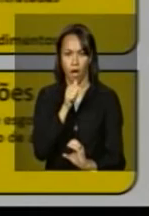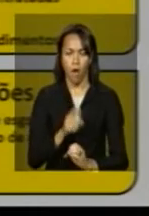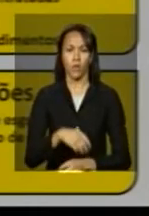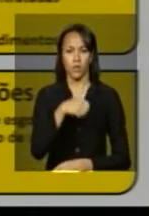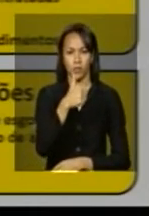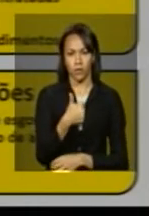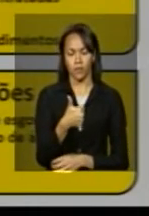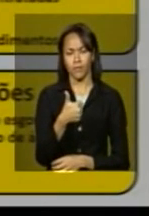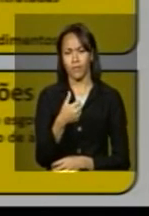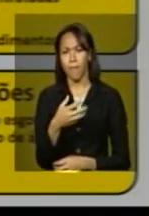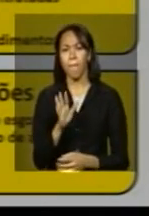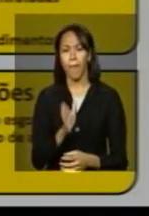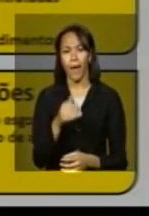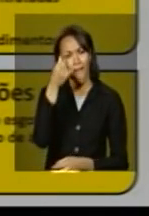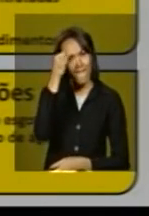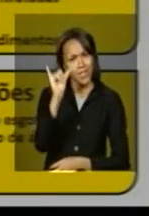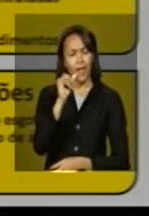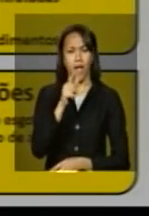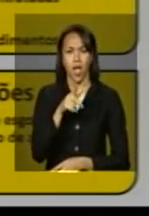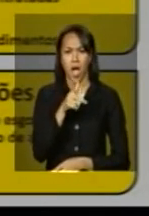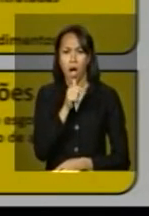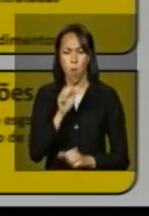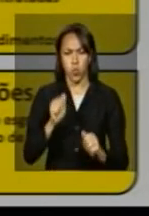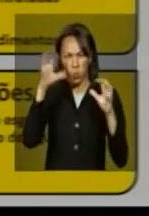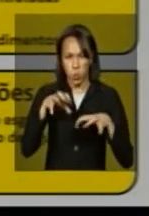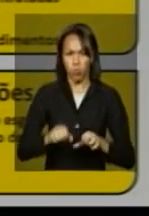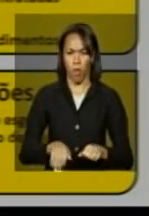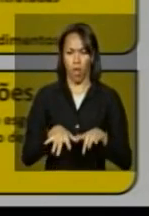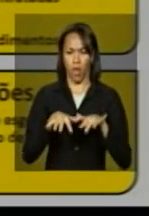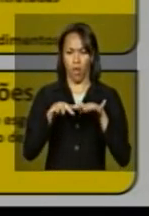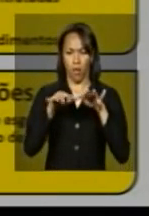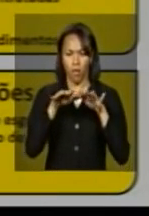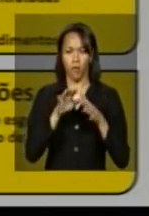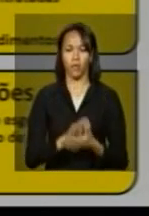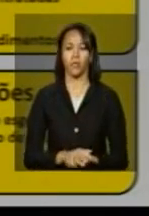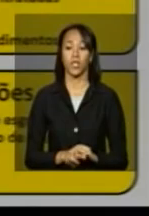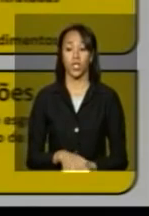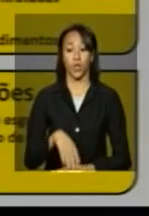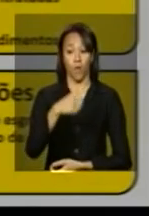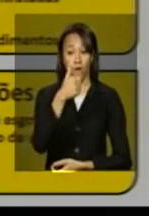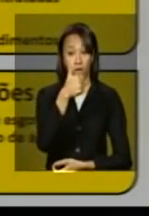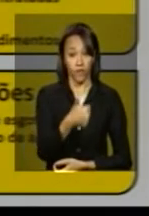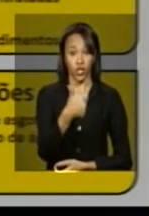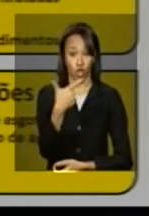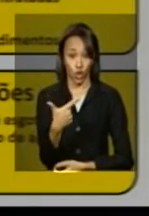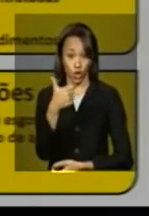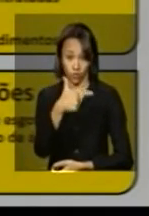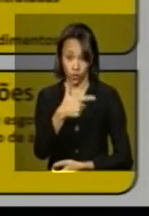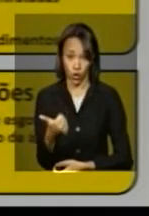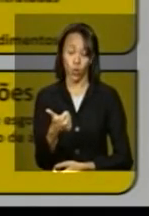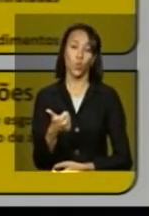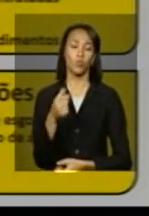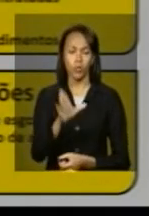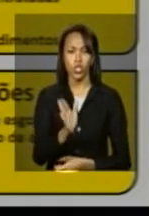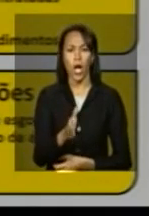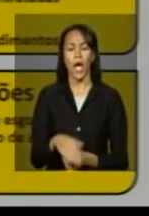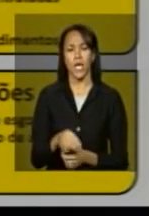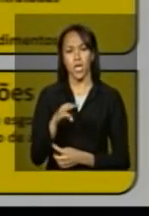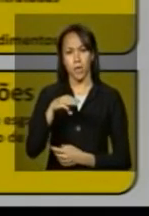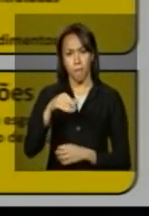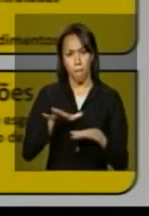para prevenção de enchentes, foram drenagem, portanto, 21 empreendimentos, e em mobilidade urbana